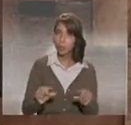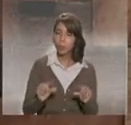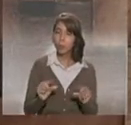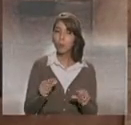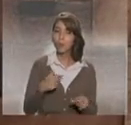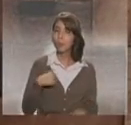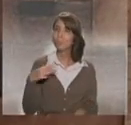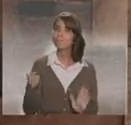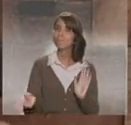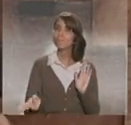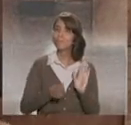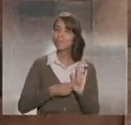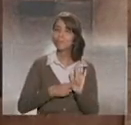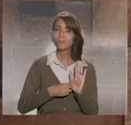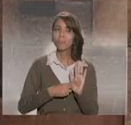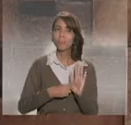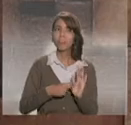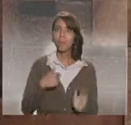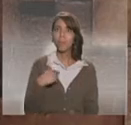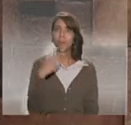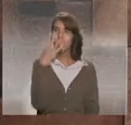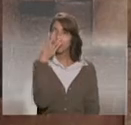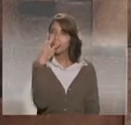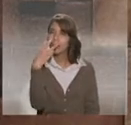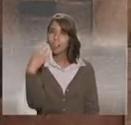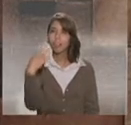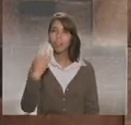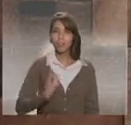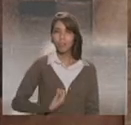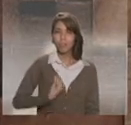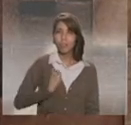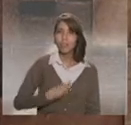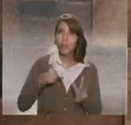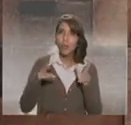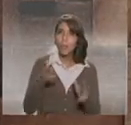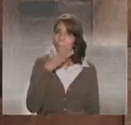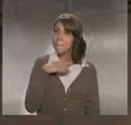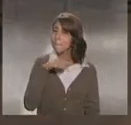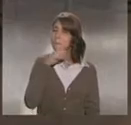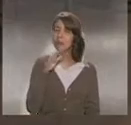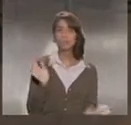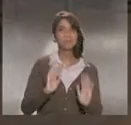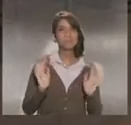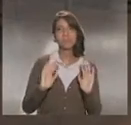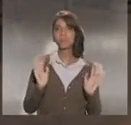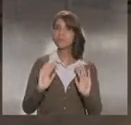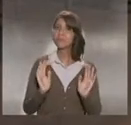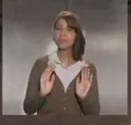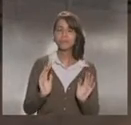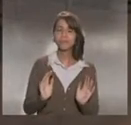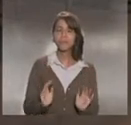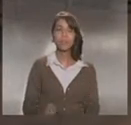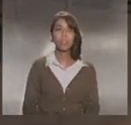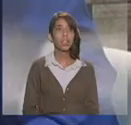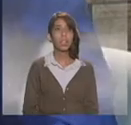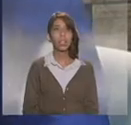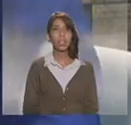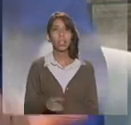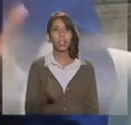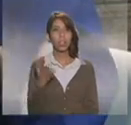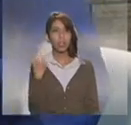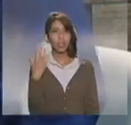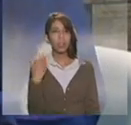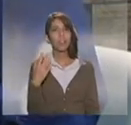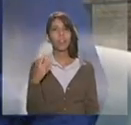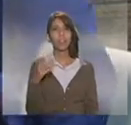que nunca me atraiu essa vida do meu país de andré ristum eram longas e